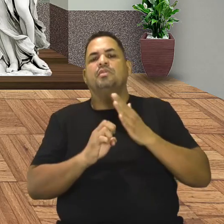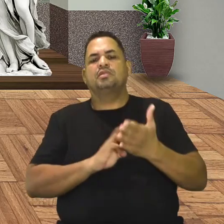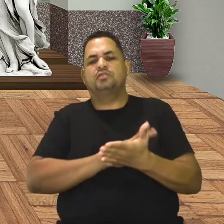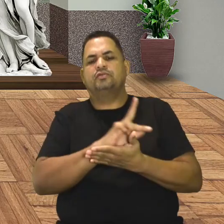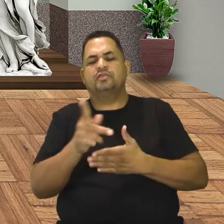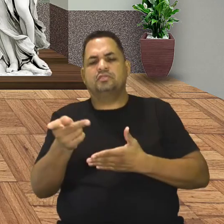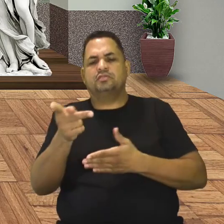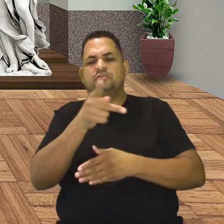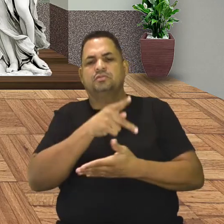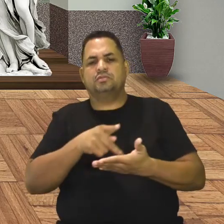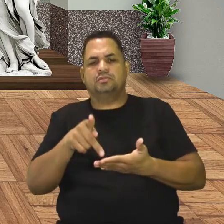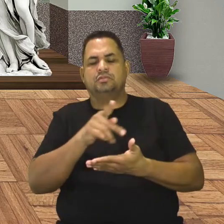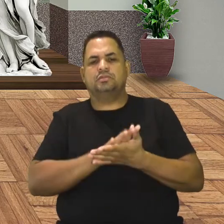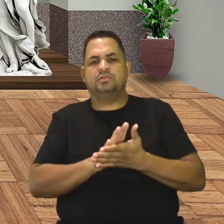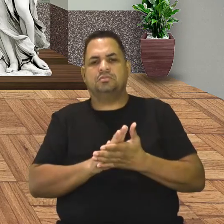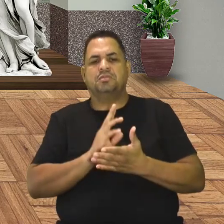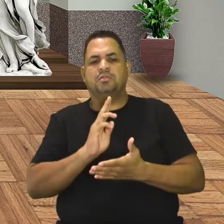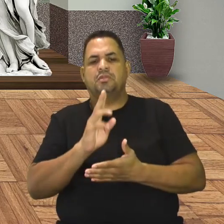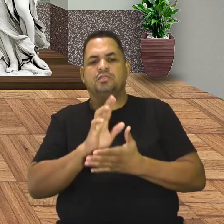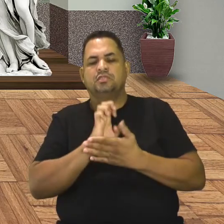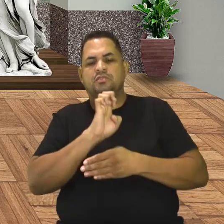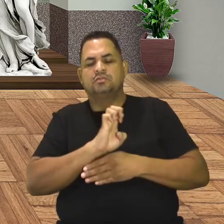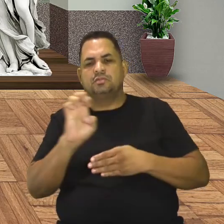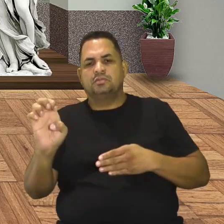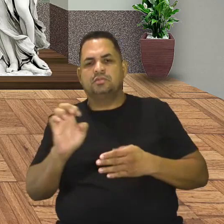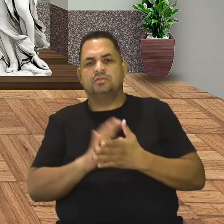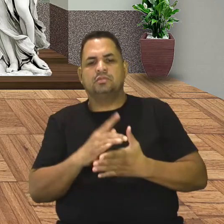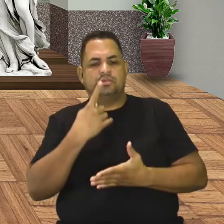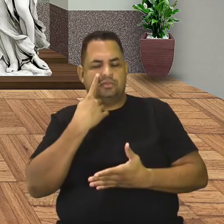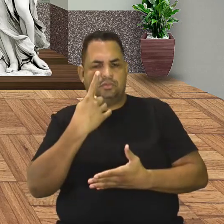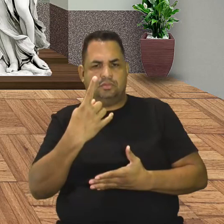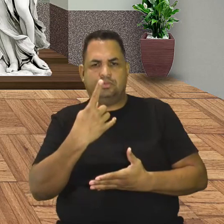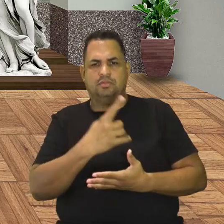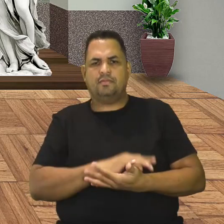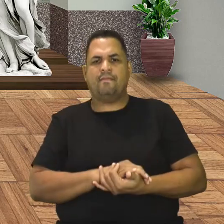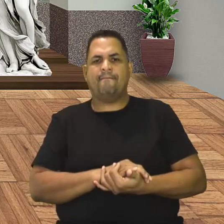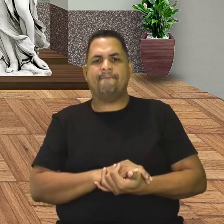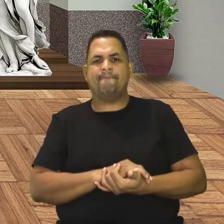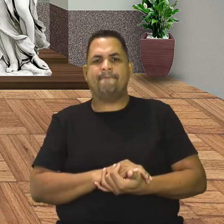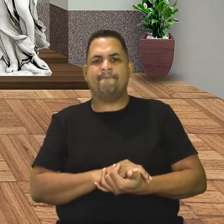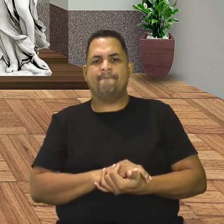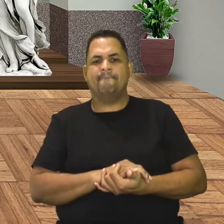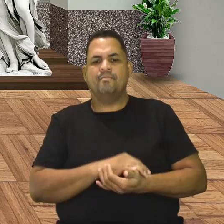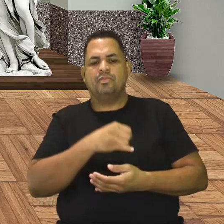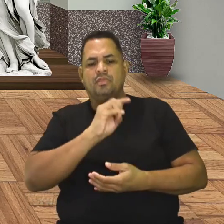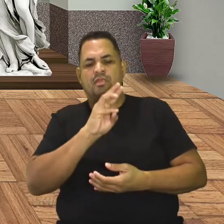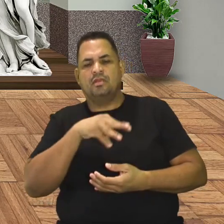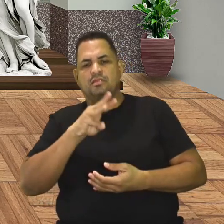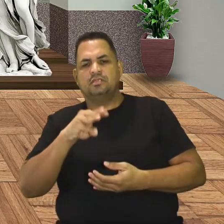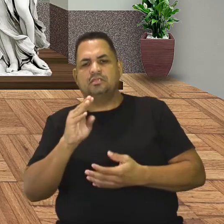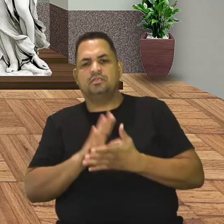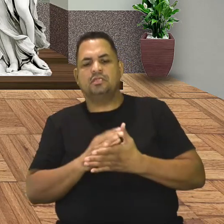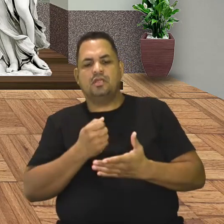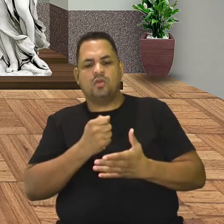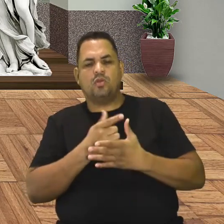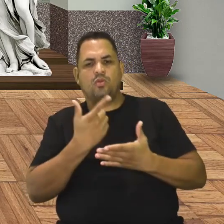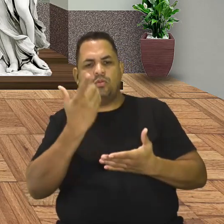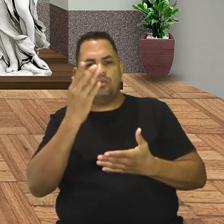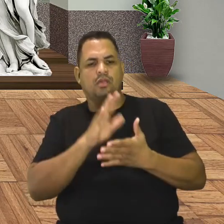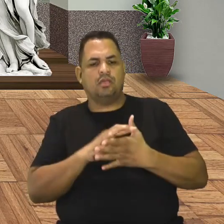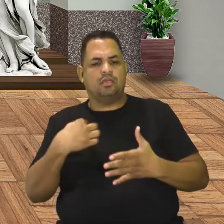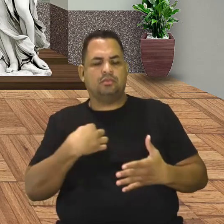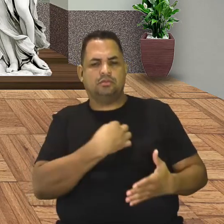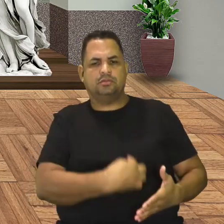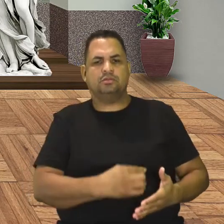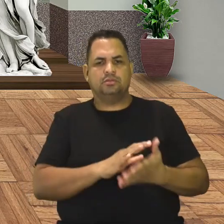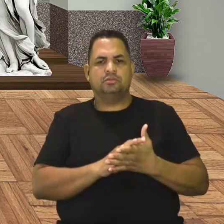da China, o processo de exportação dela. Só é nós olharmos aí esse site de compra que você compra hoje diretamente da